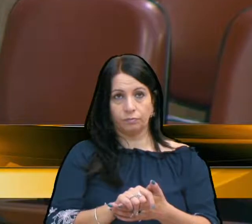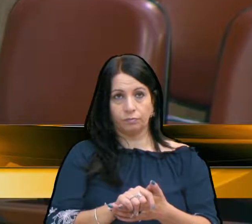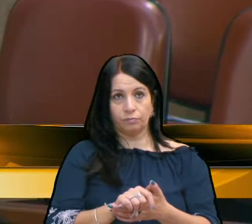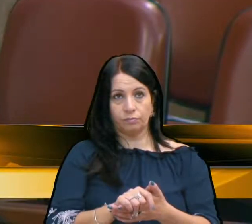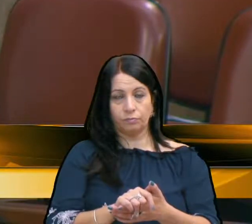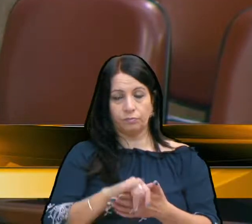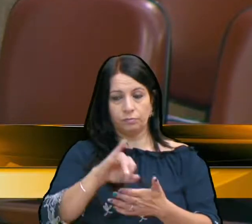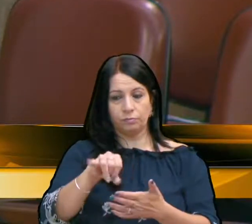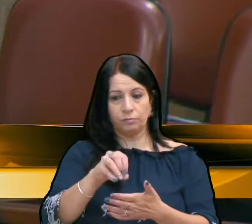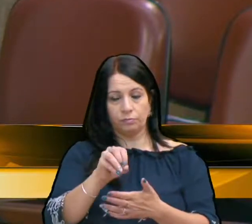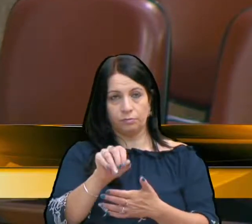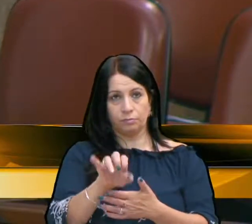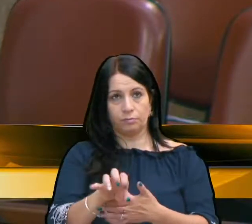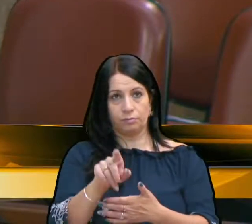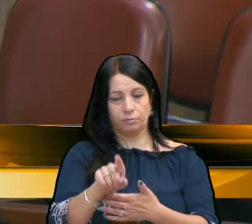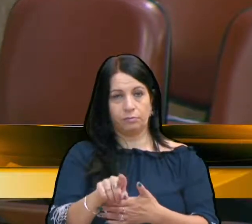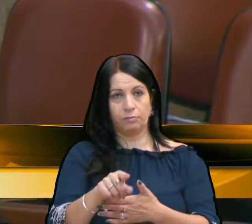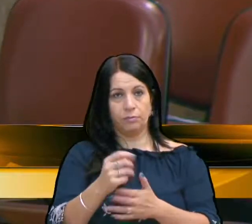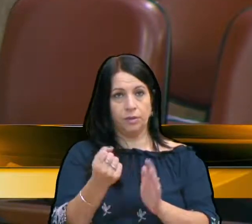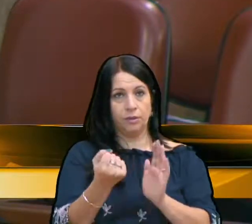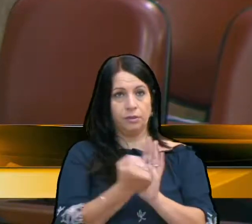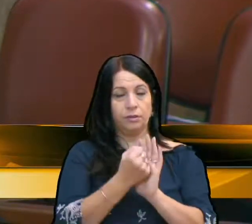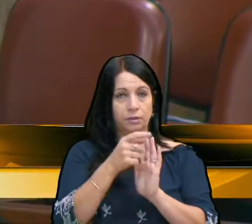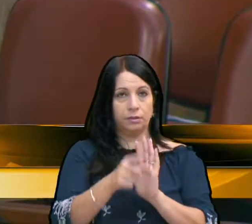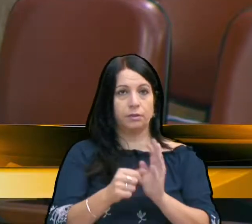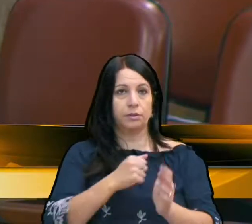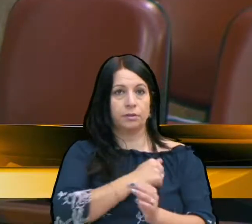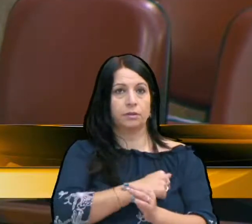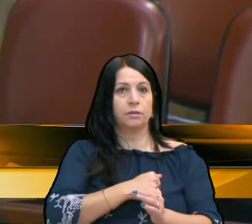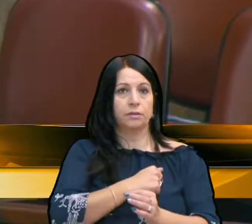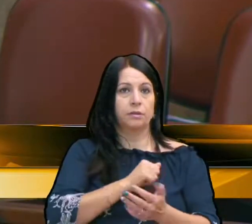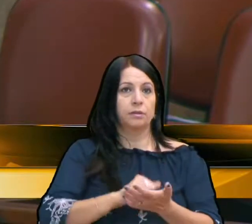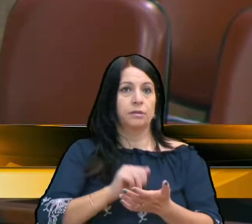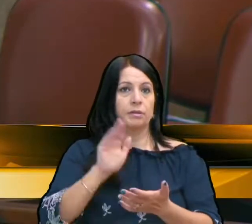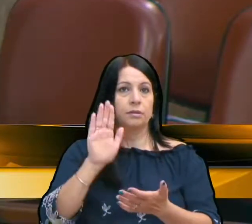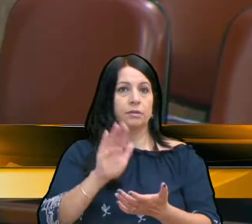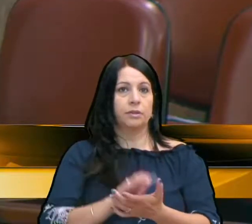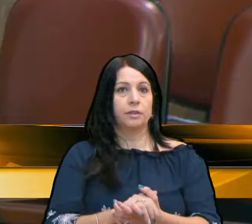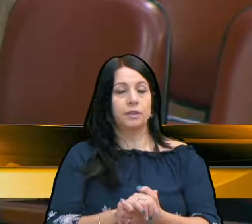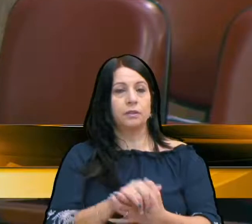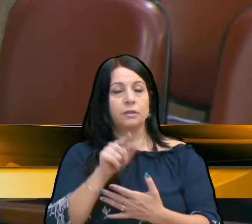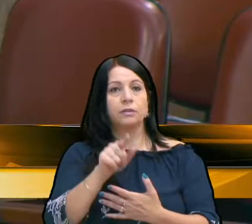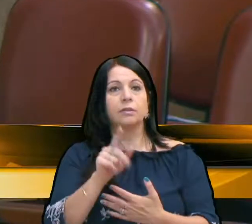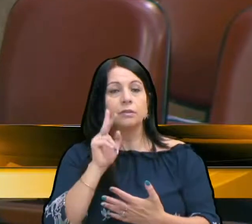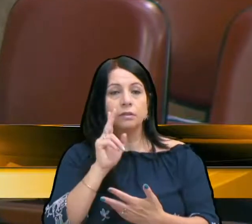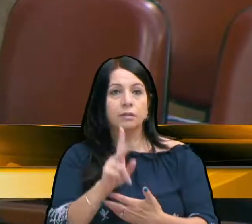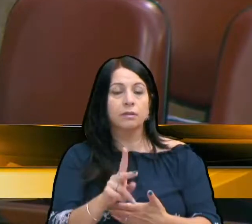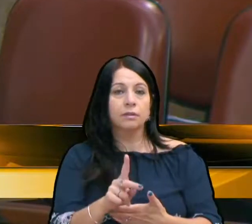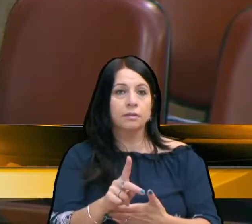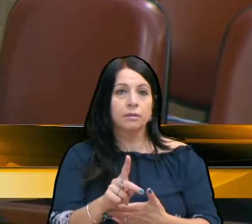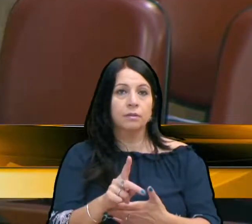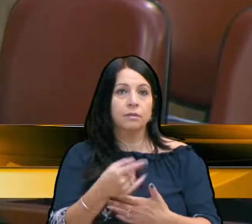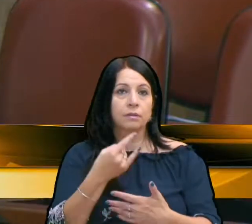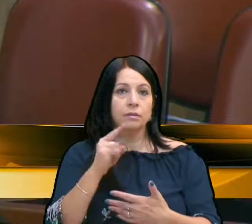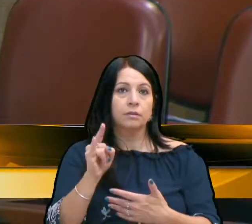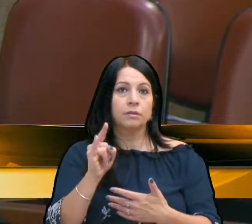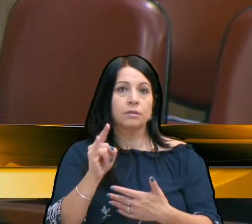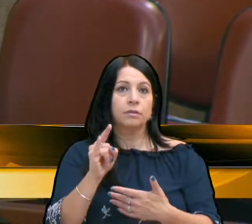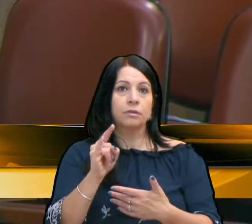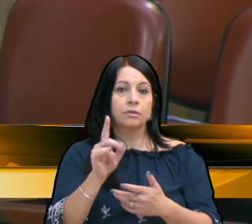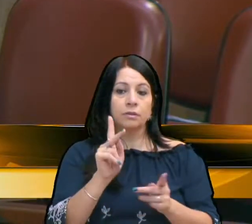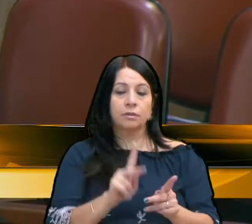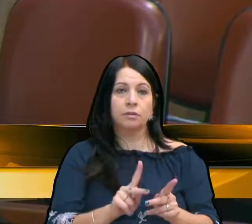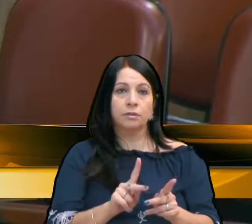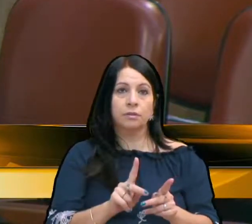senhor José Forlim deixa um legado, as saudades, a lembrança parte, vereador Adilo, de um dos últimos